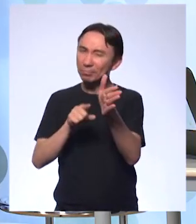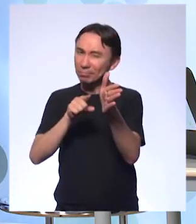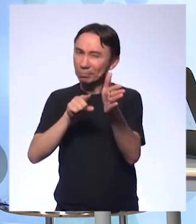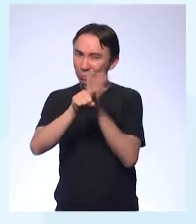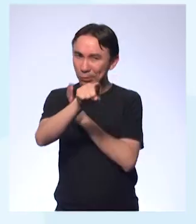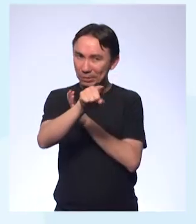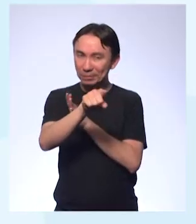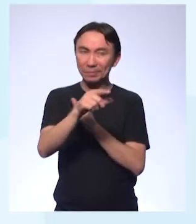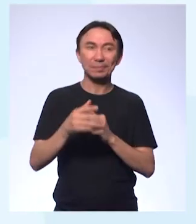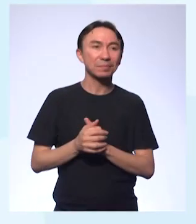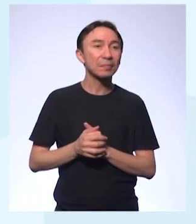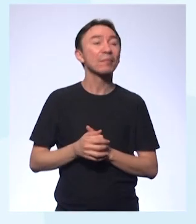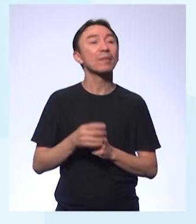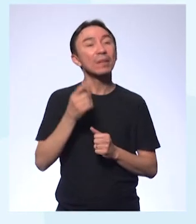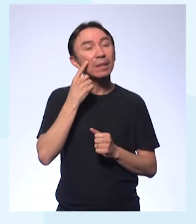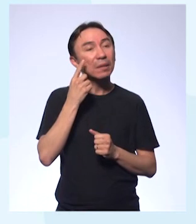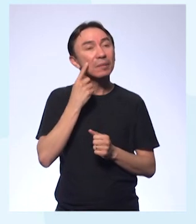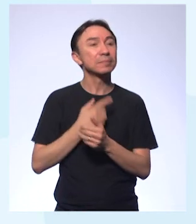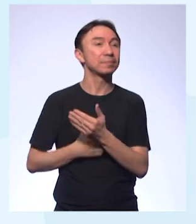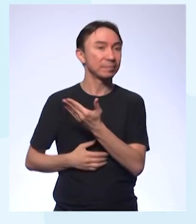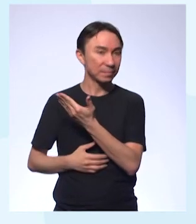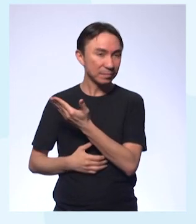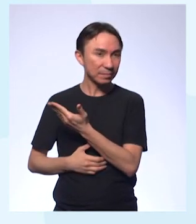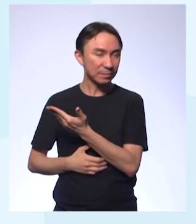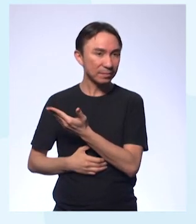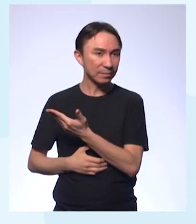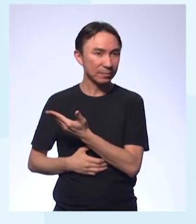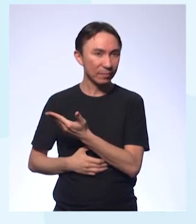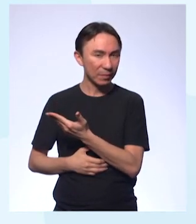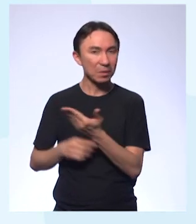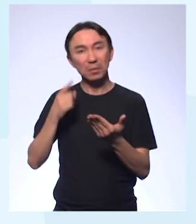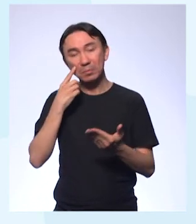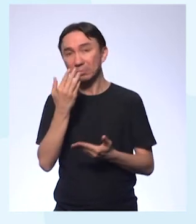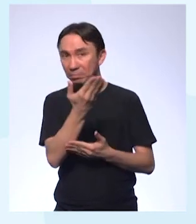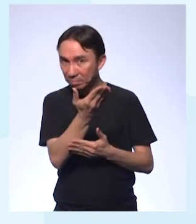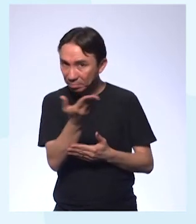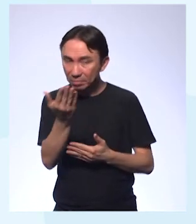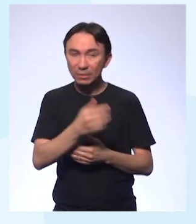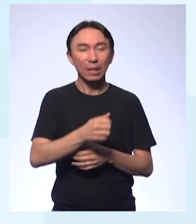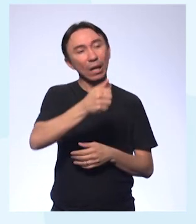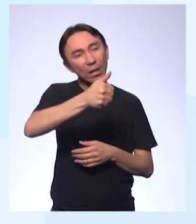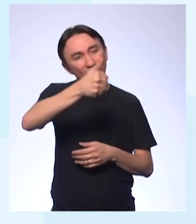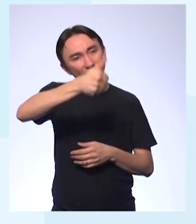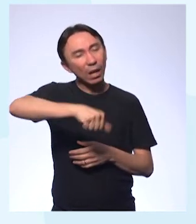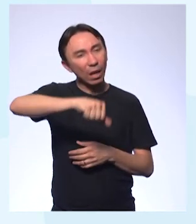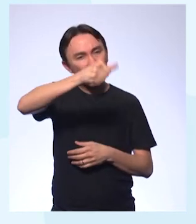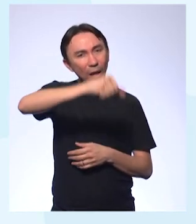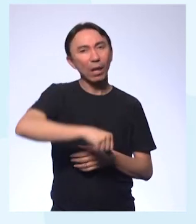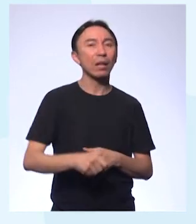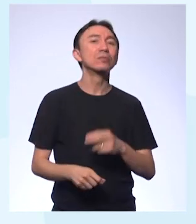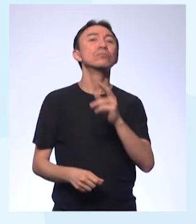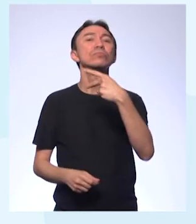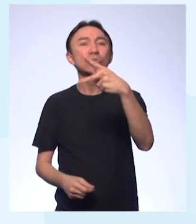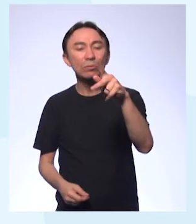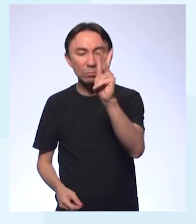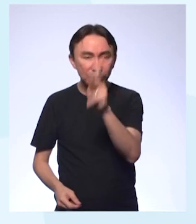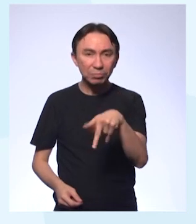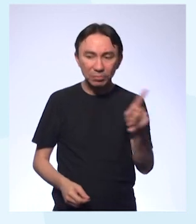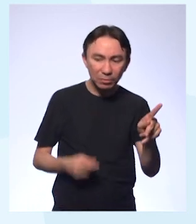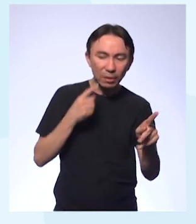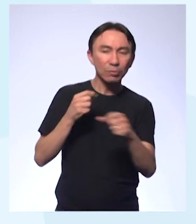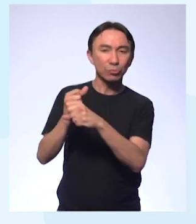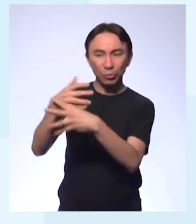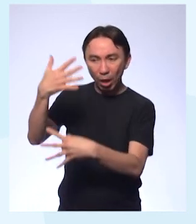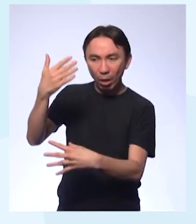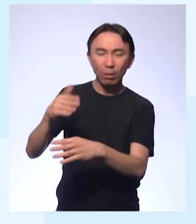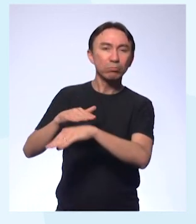ok? Então, eu tenho aqui uma perguntinha, vocês vão analisar, professores vão falar com vocês lá no chatzinho, tá ok? Então, eu